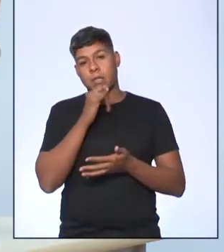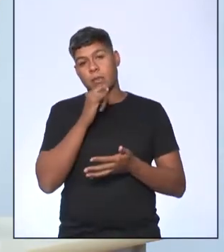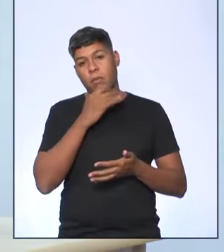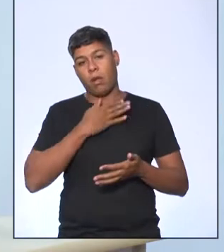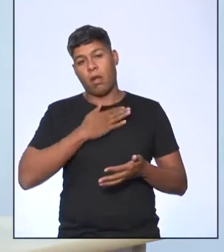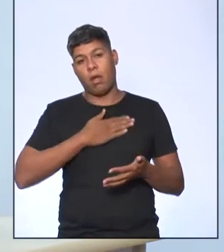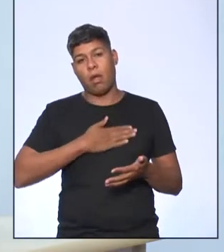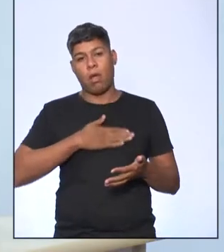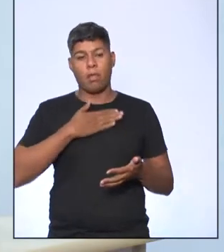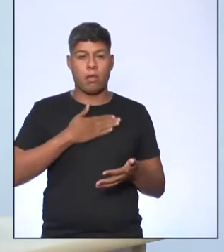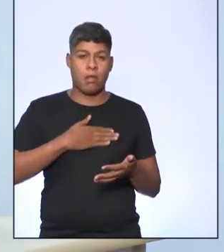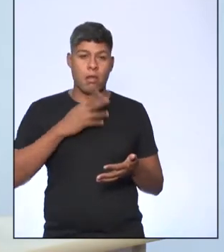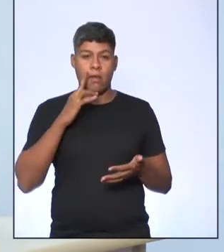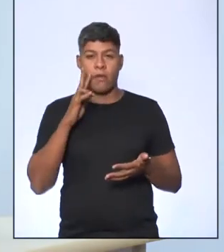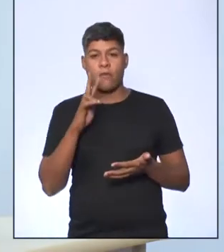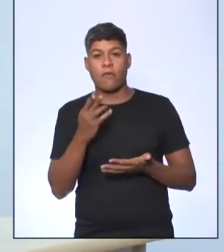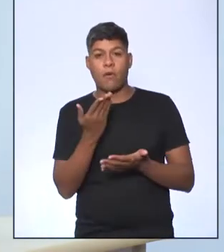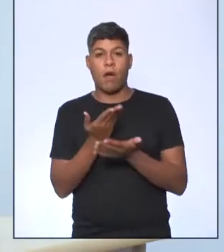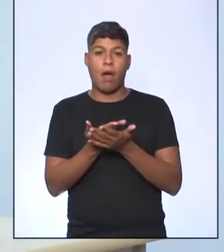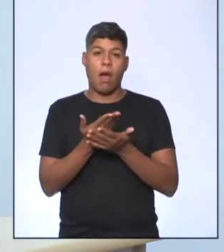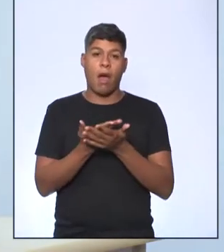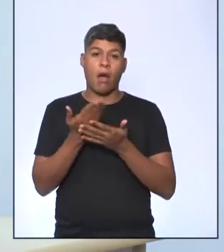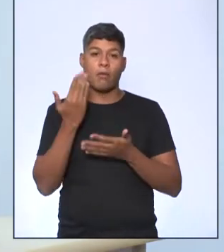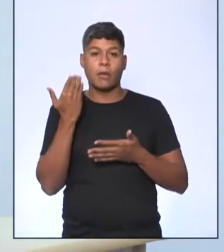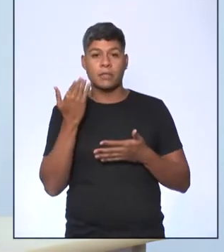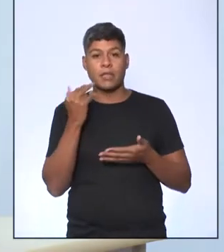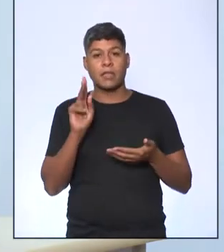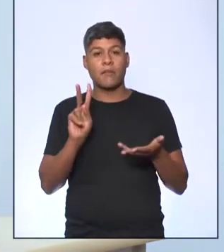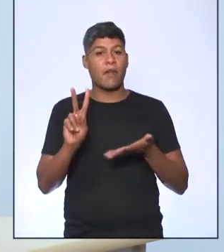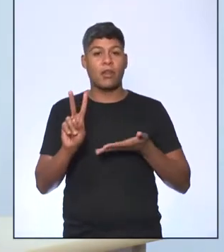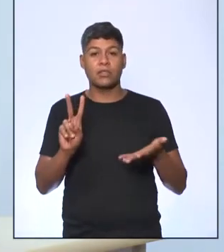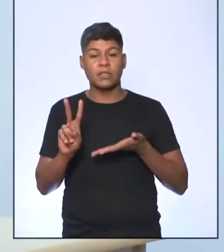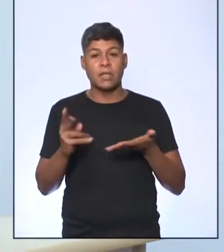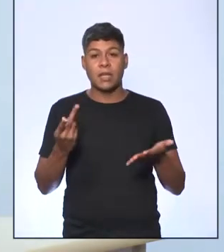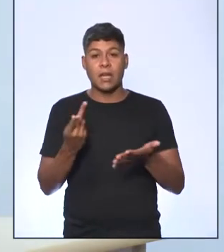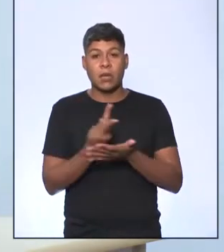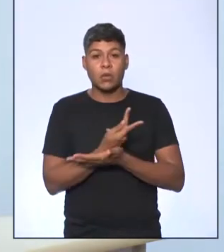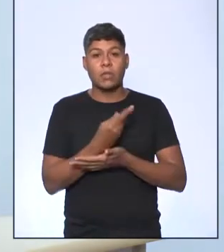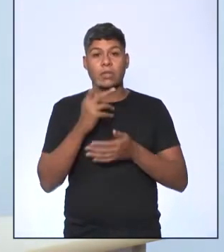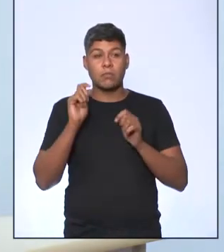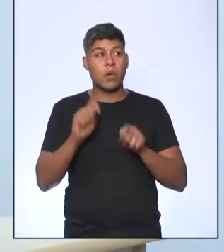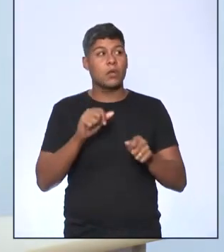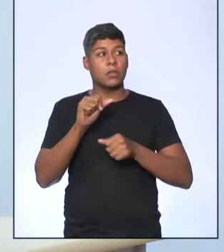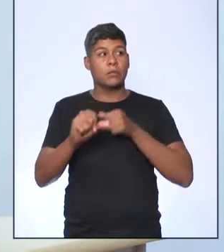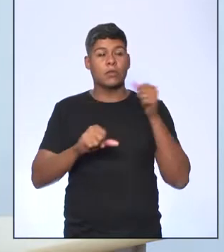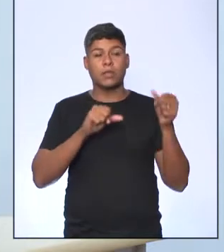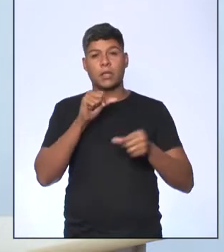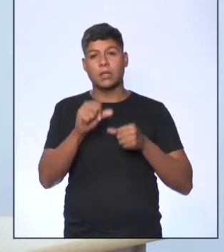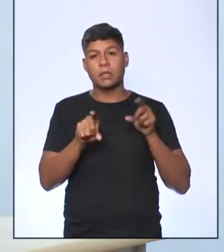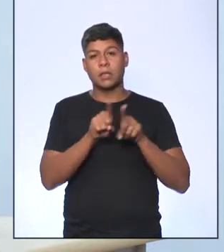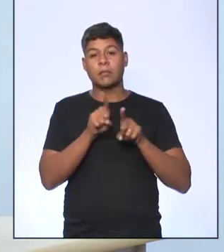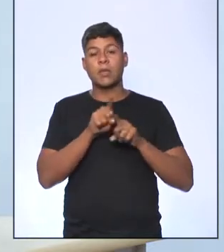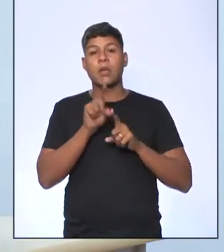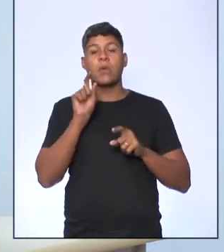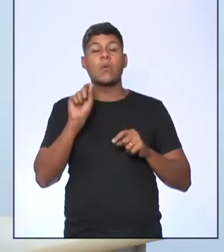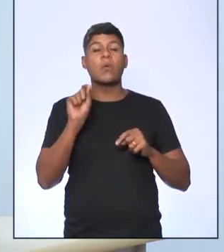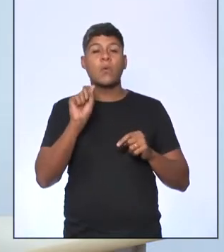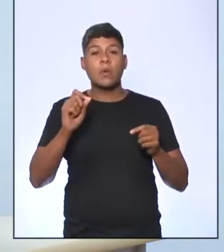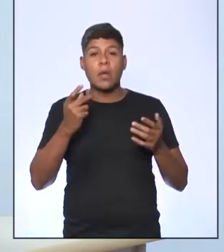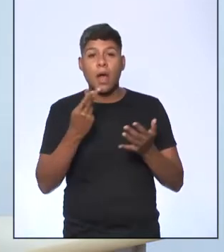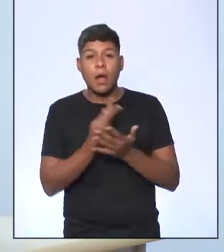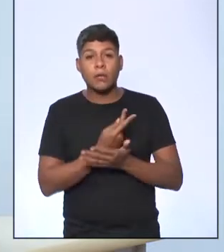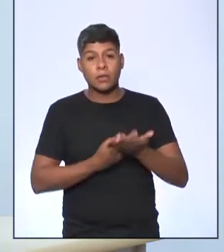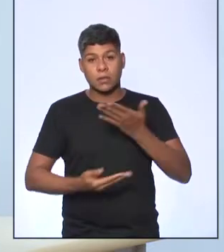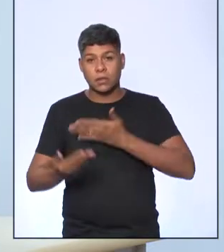foi o que a gente viu na aula passada, que essa velocidade que ela acontece, ela pode ser alterada. O que fatores que podem